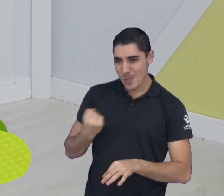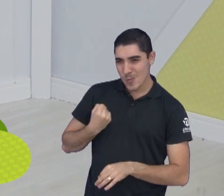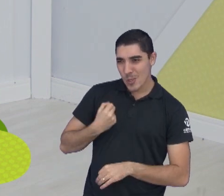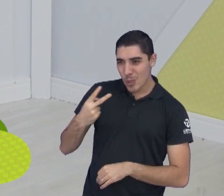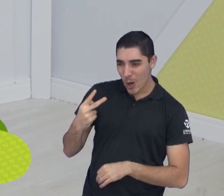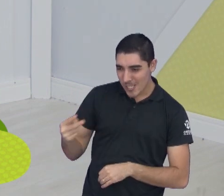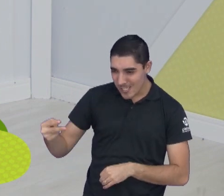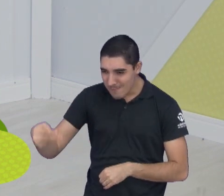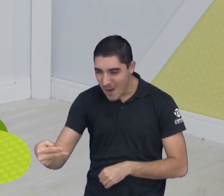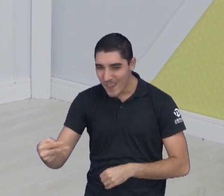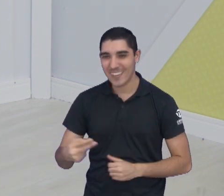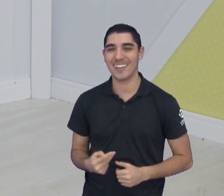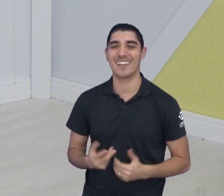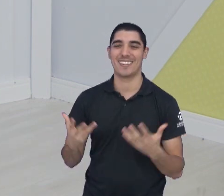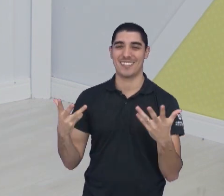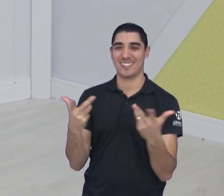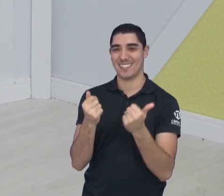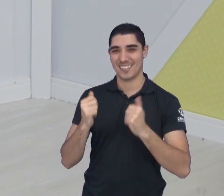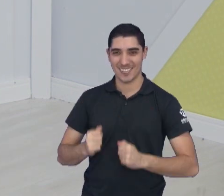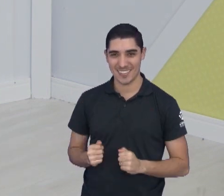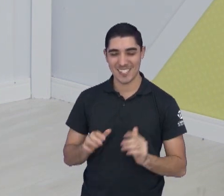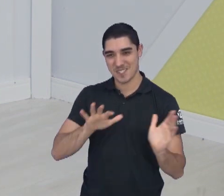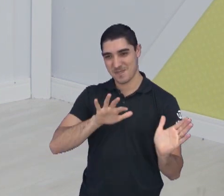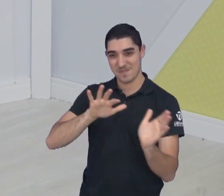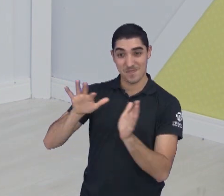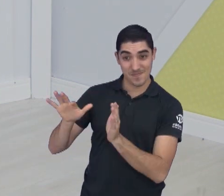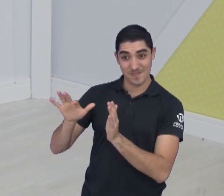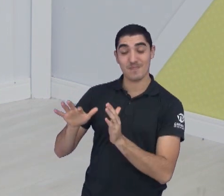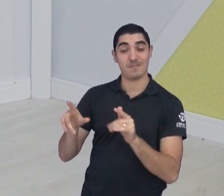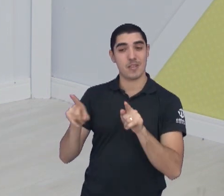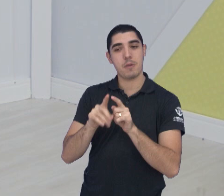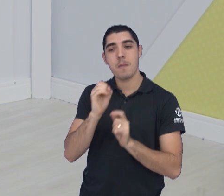pontinhos, Pedro. Que beleza. Muito bem. Mudando de assunto, parabéns aí.